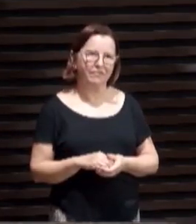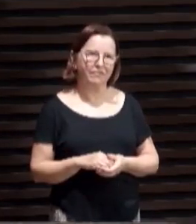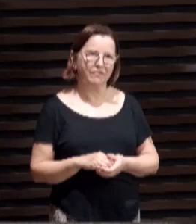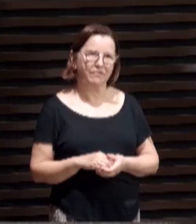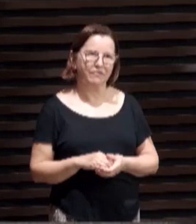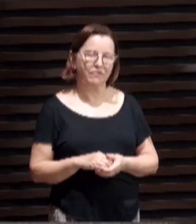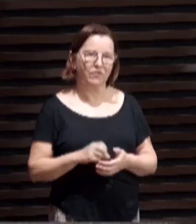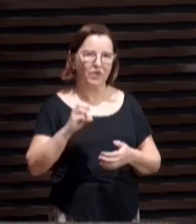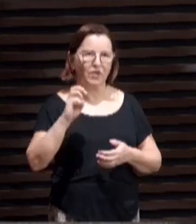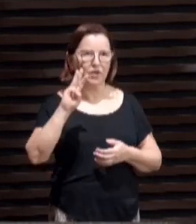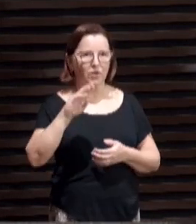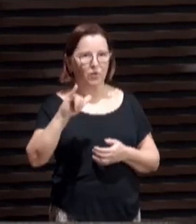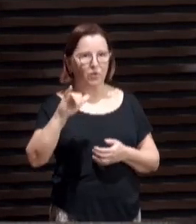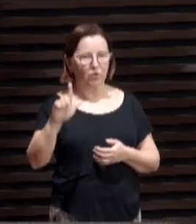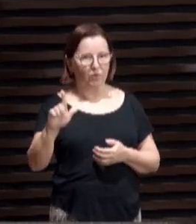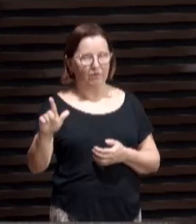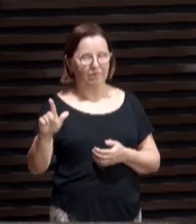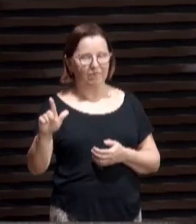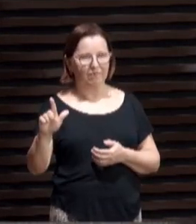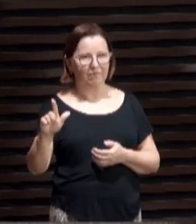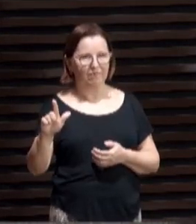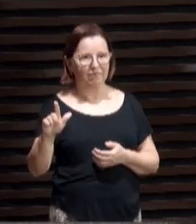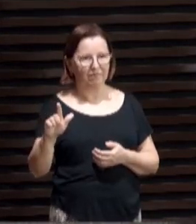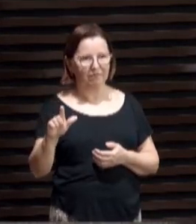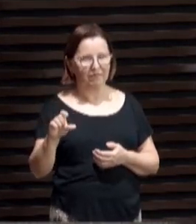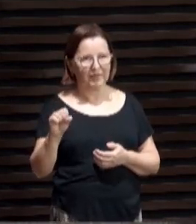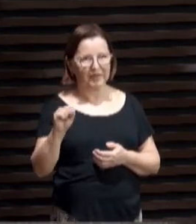Will Smith está em depressão.